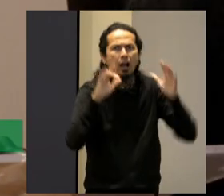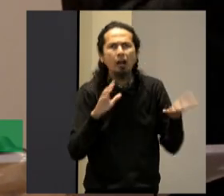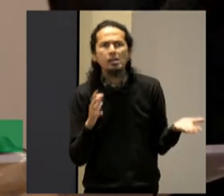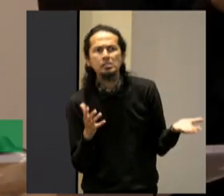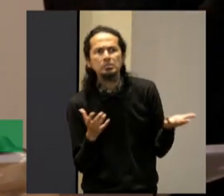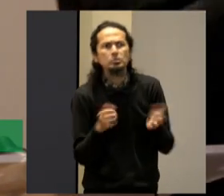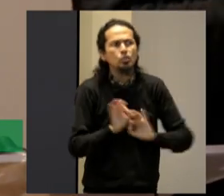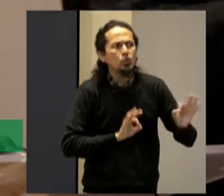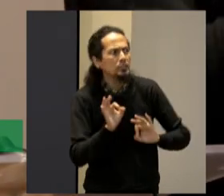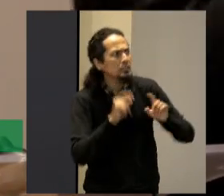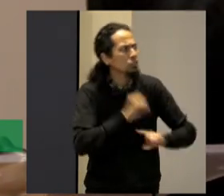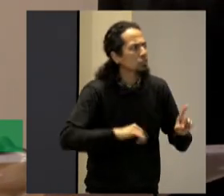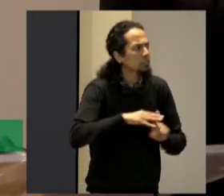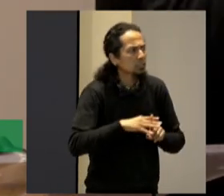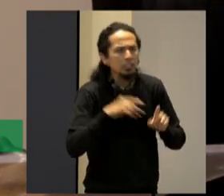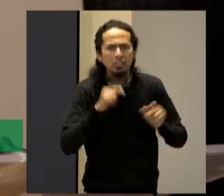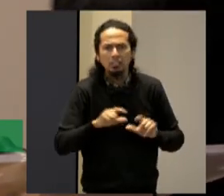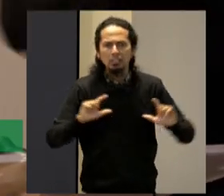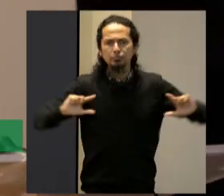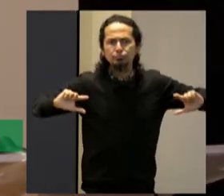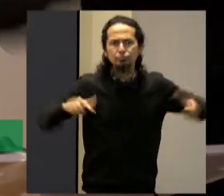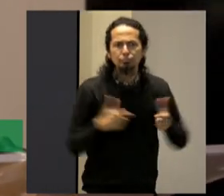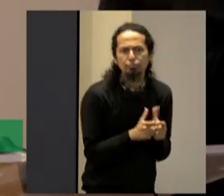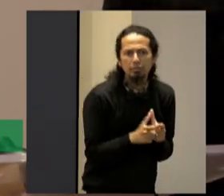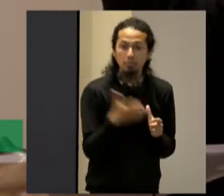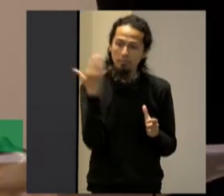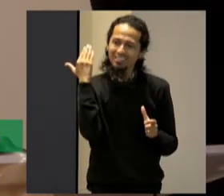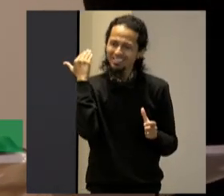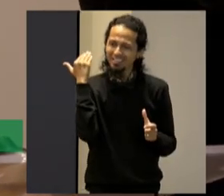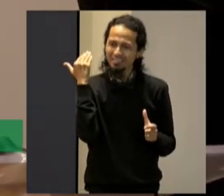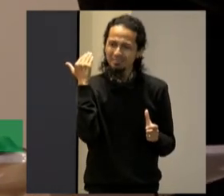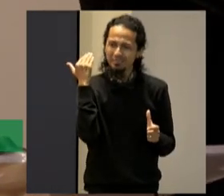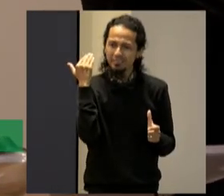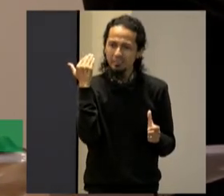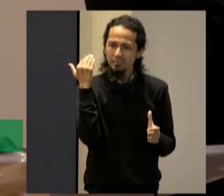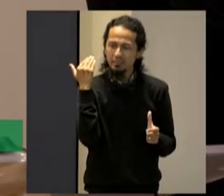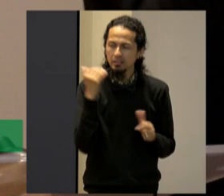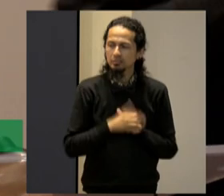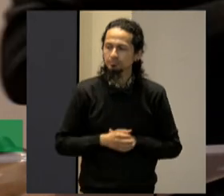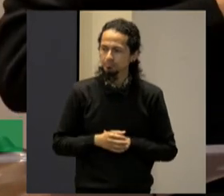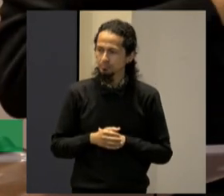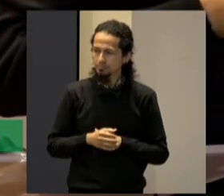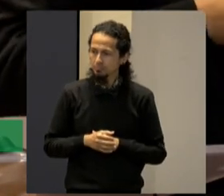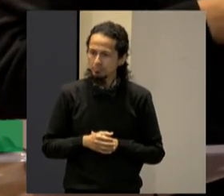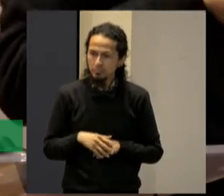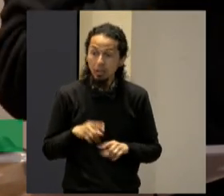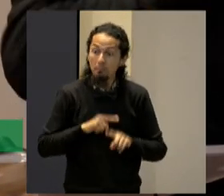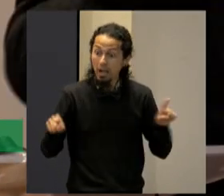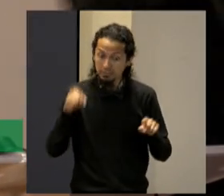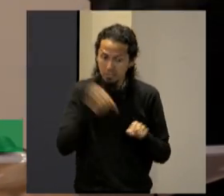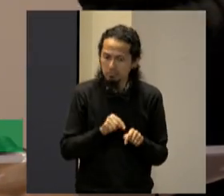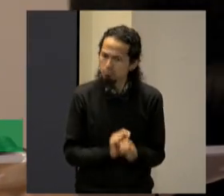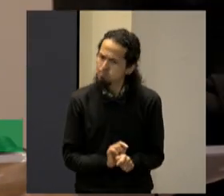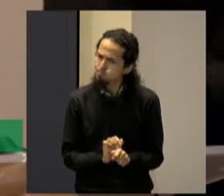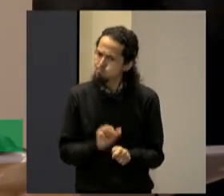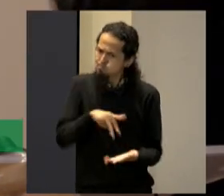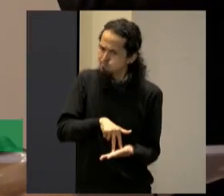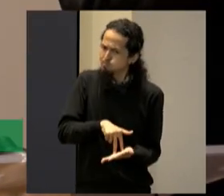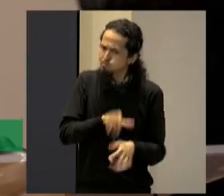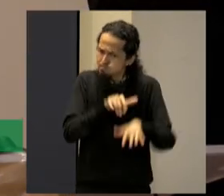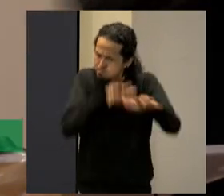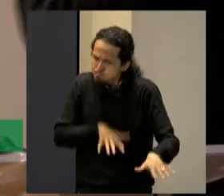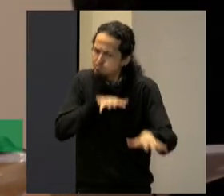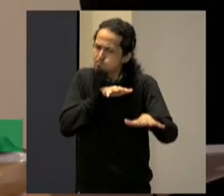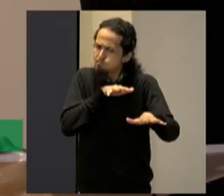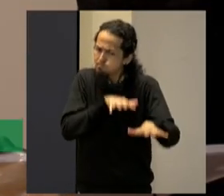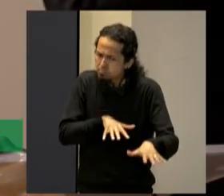onde nós ainda somos minoria. Contudo, com atividades e ativismos o suficiente, como disse a professora Sônia,